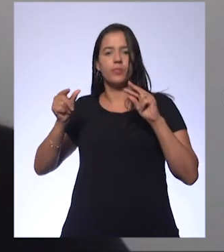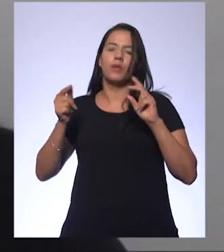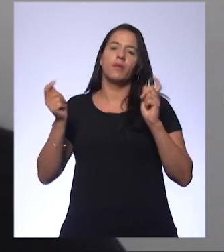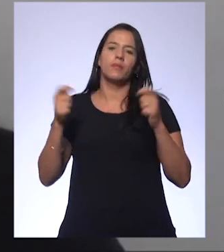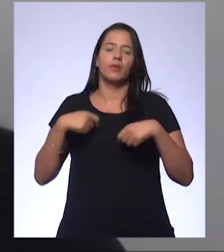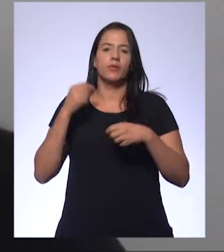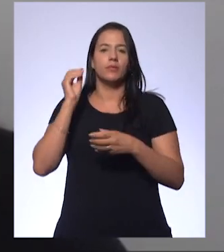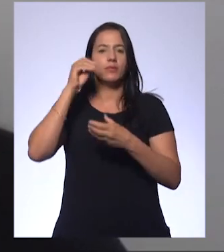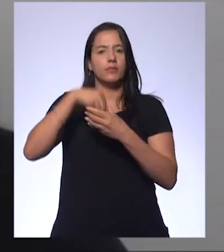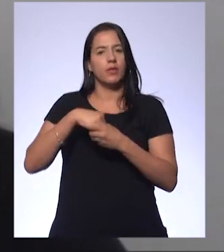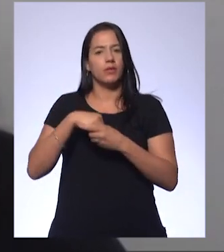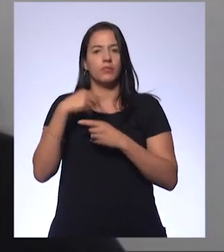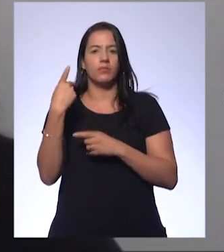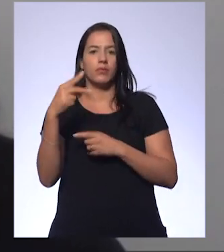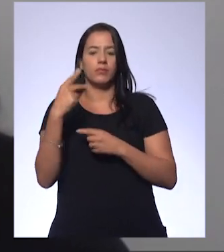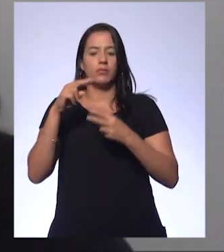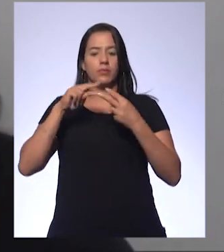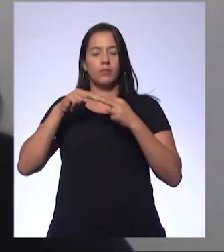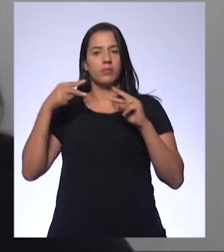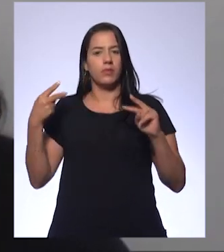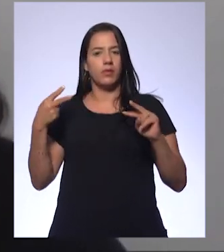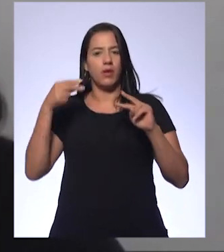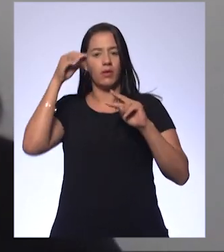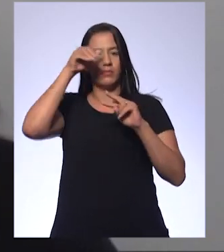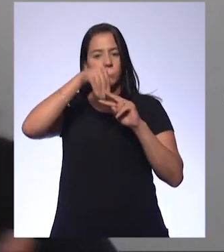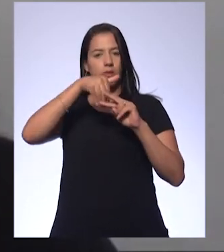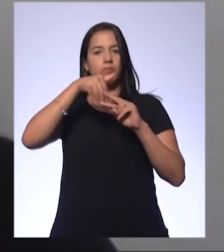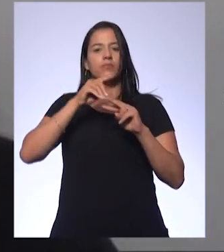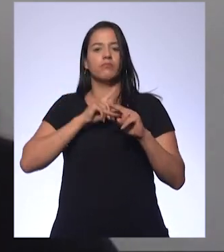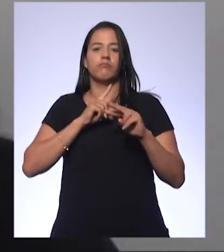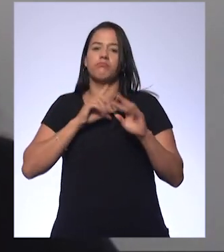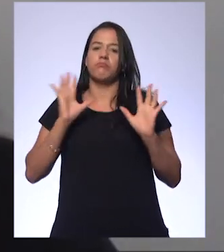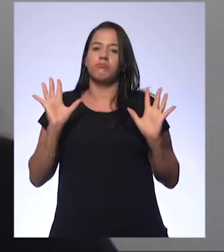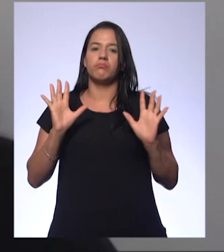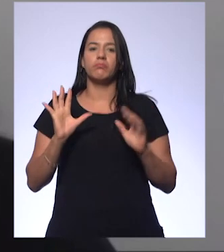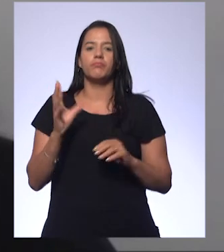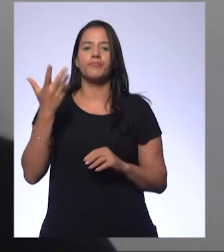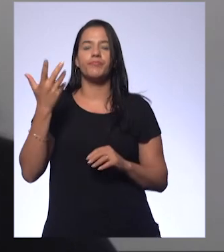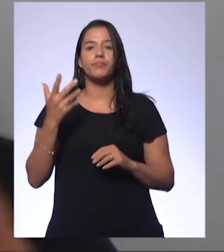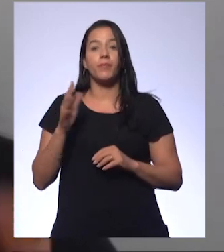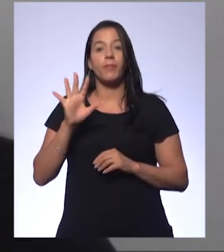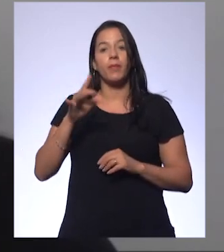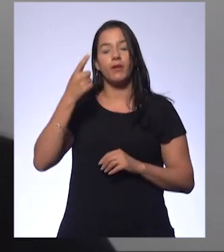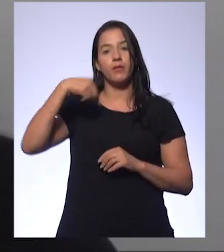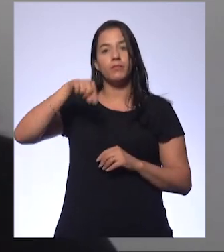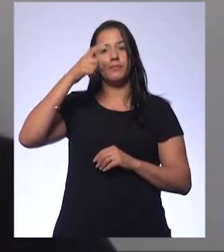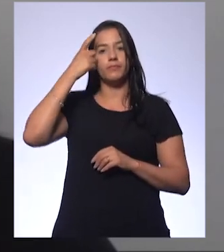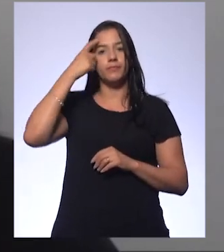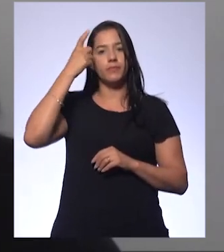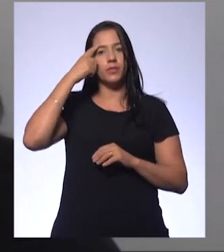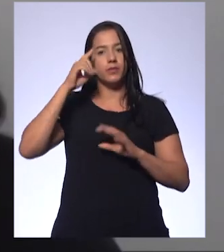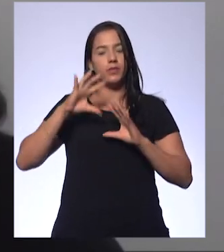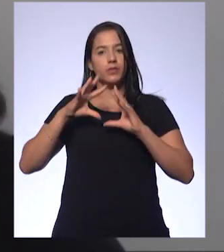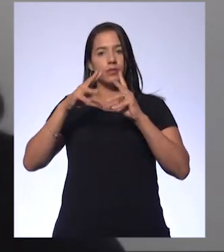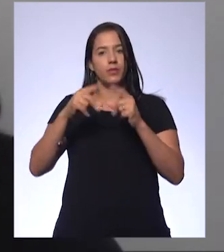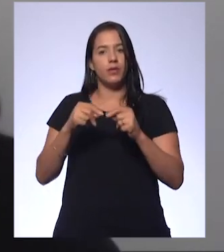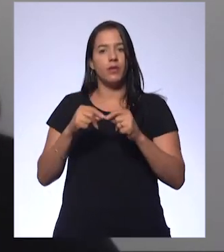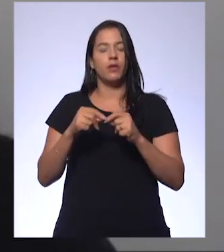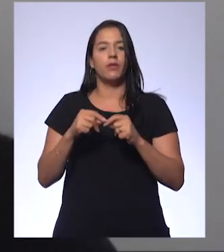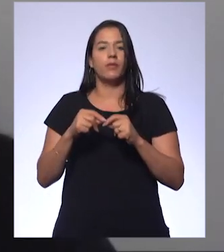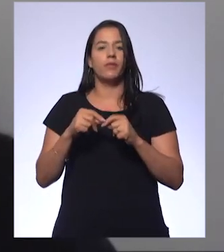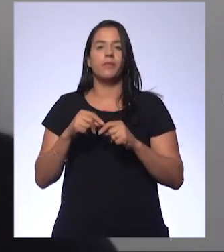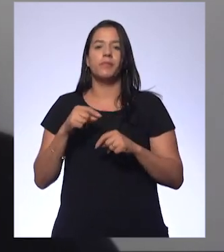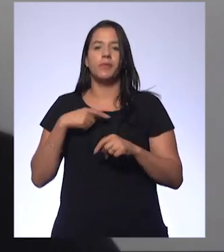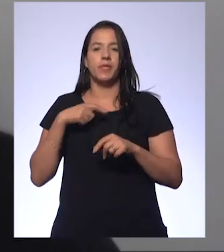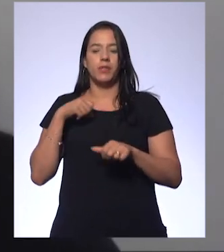sua molécula de DNA. Então, isso pode acontecer. Mas, né, se a gente for pensar de modo geral, ele